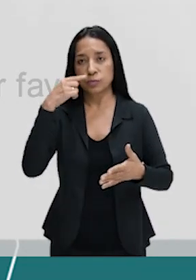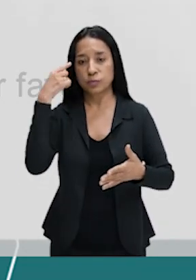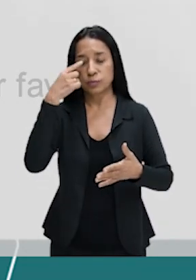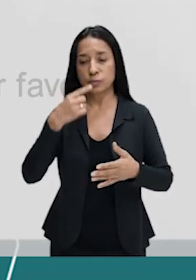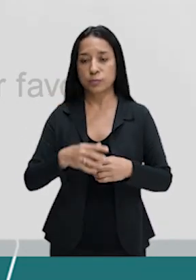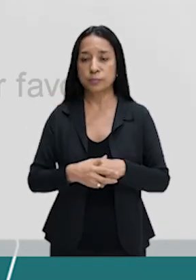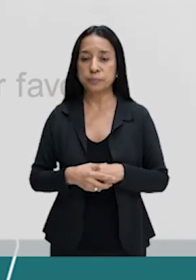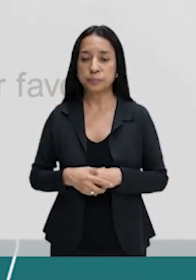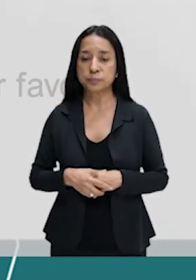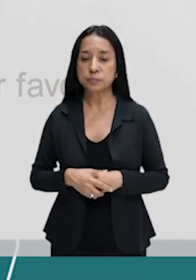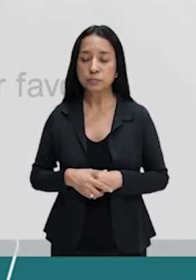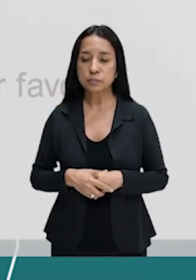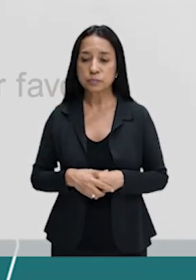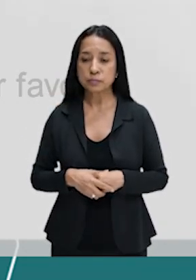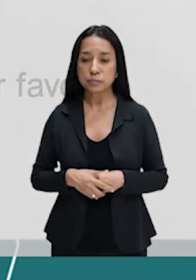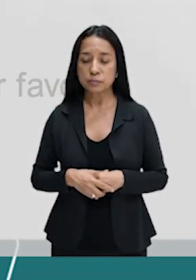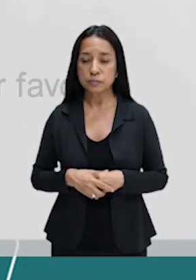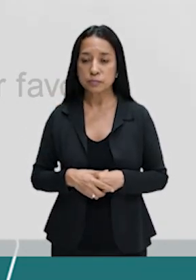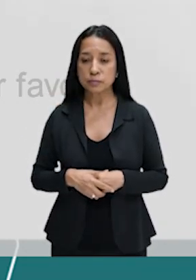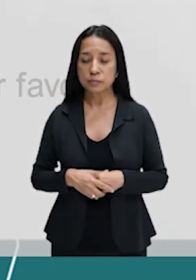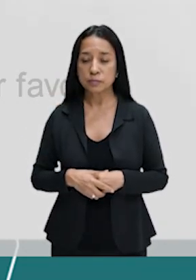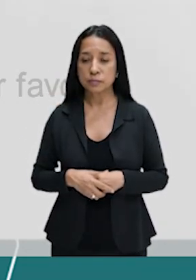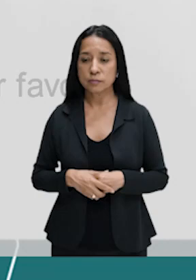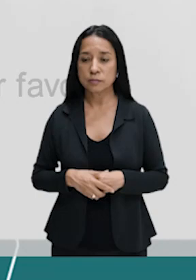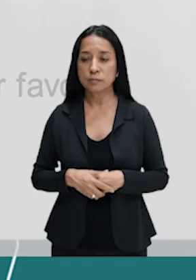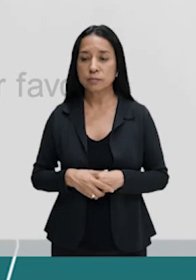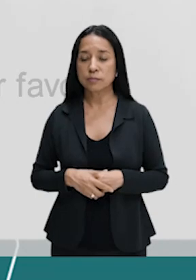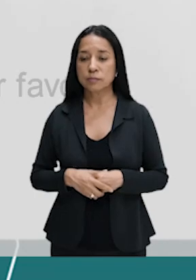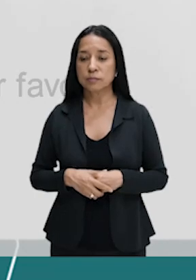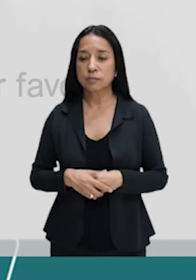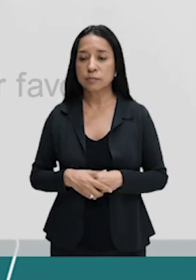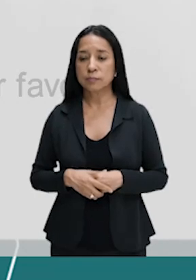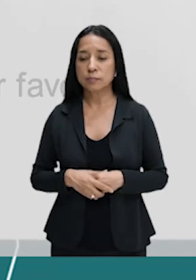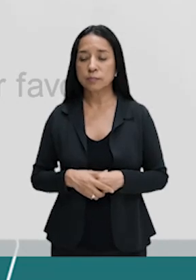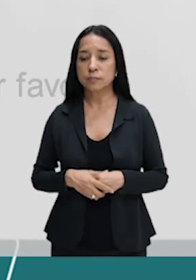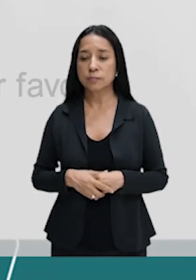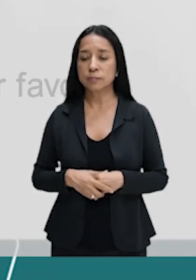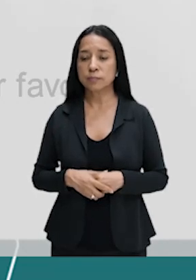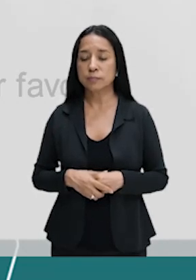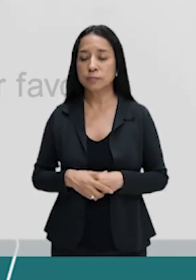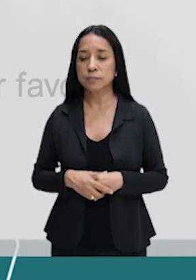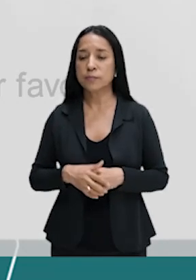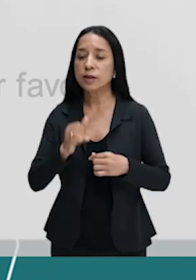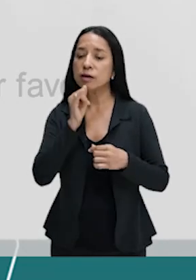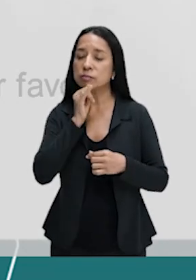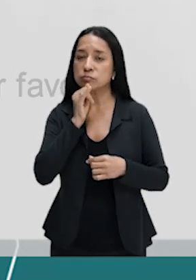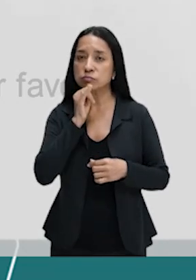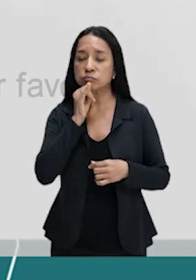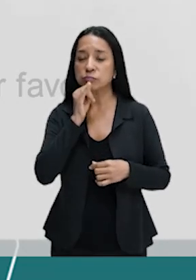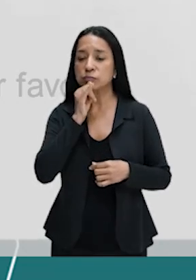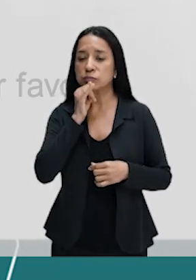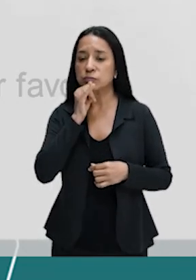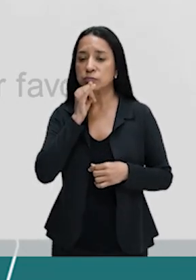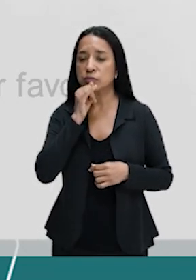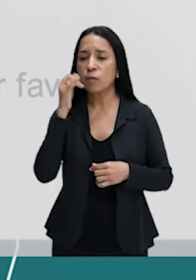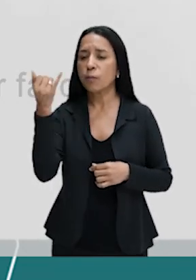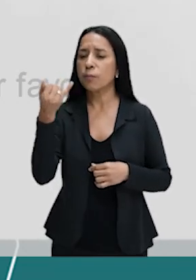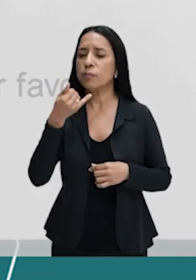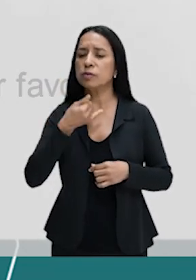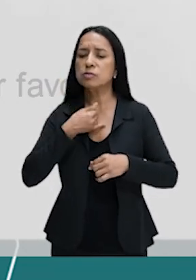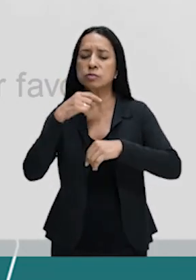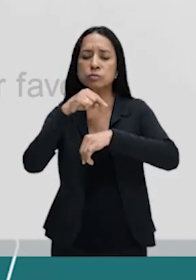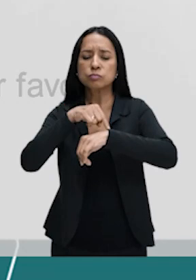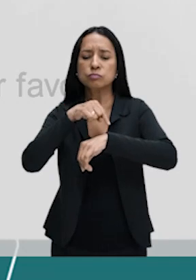nosotros decimos, vosotros decís, ellos dicen. Exemplo. Me dices la hora,